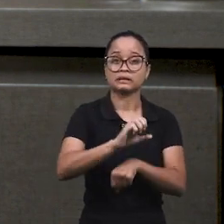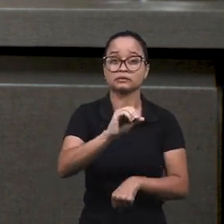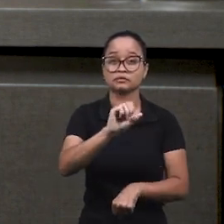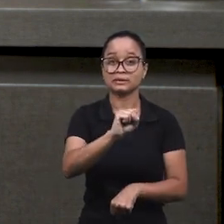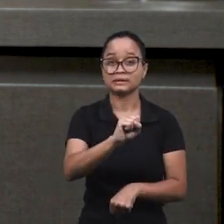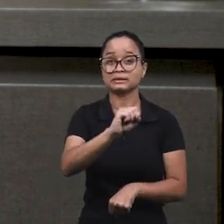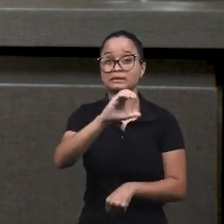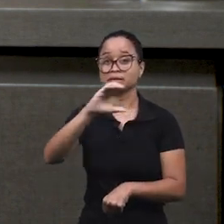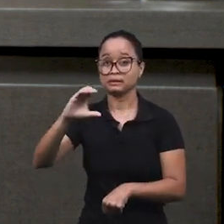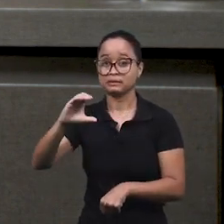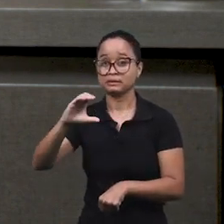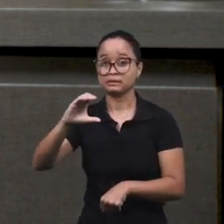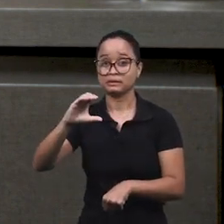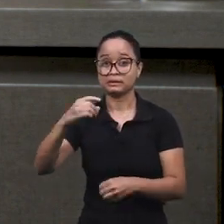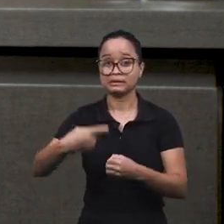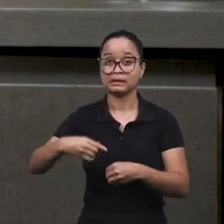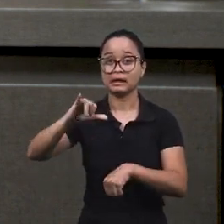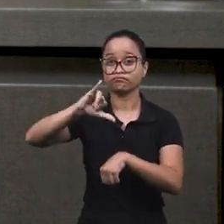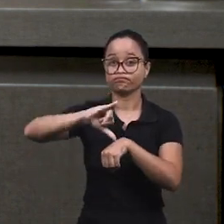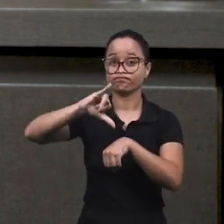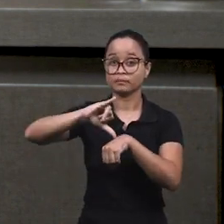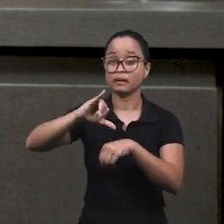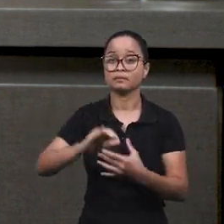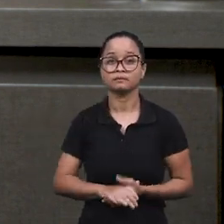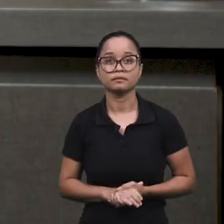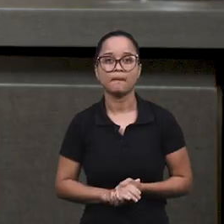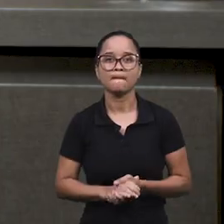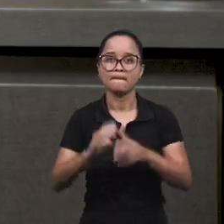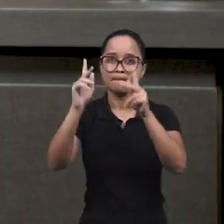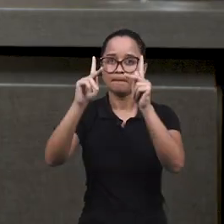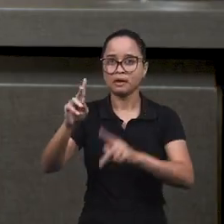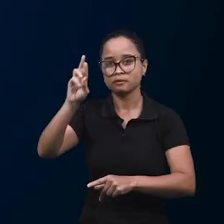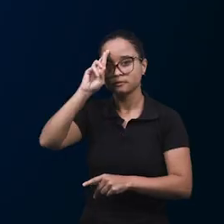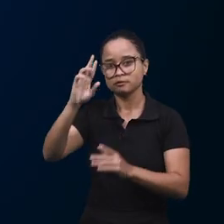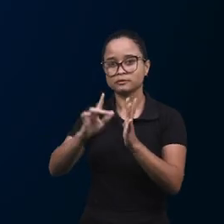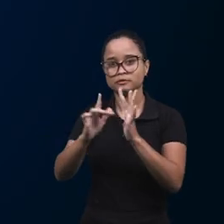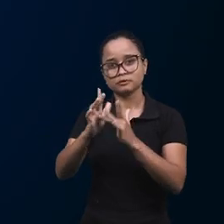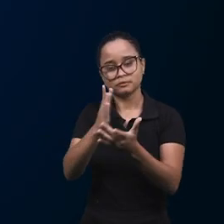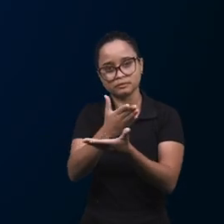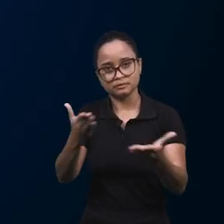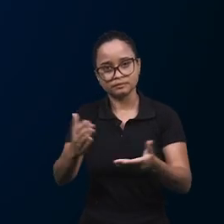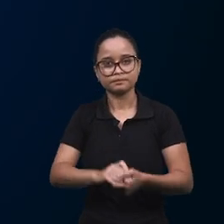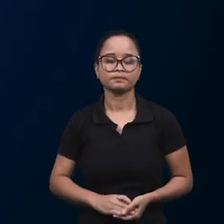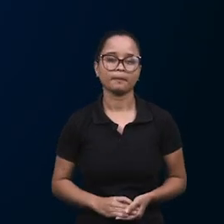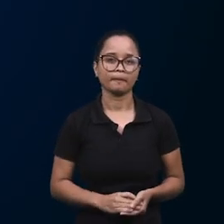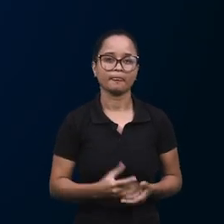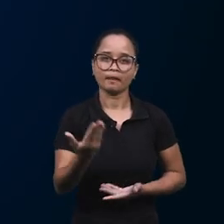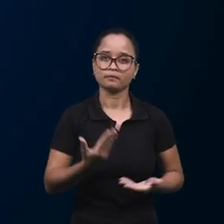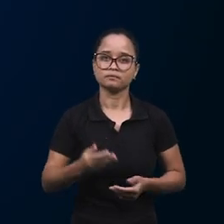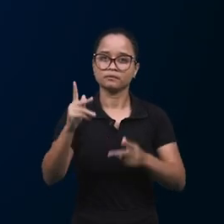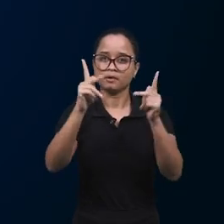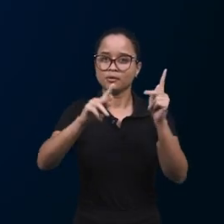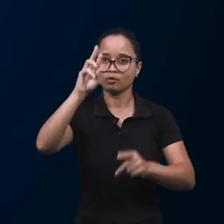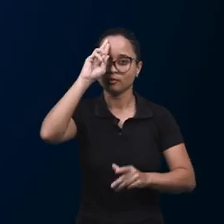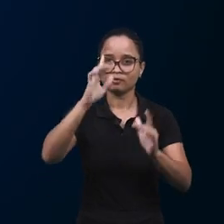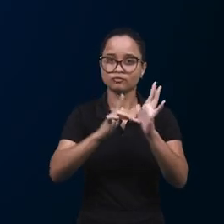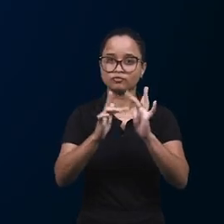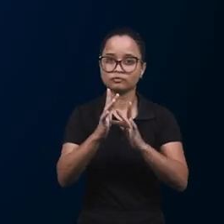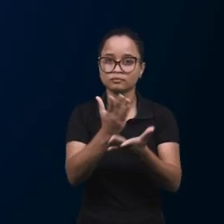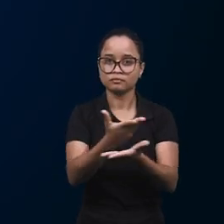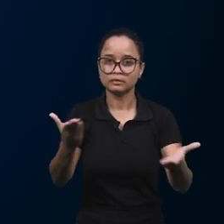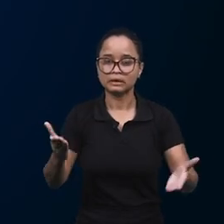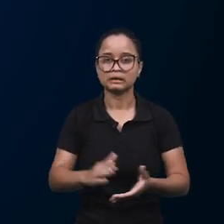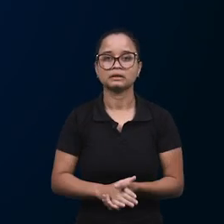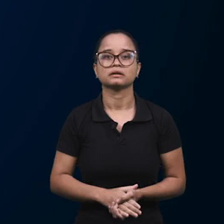Catarina. Pastor Eduardo Martins, a paz do Senhor Jesus, companheiro. Irmãos, a paz do Senhor Jesus a todos. Então,